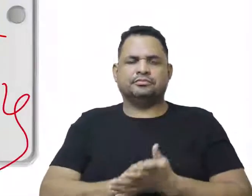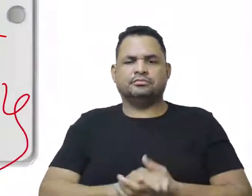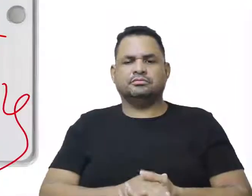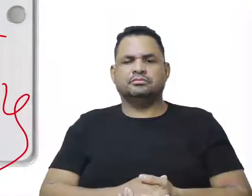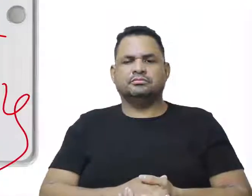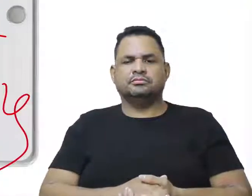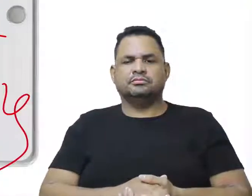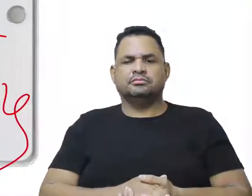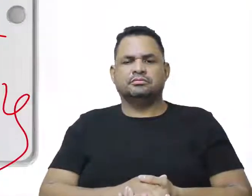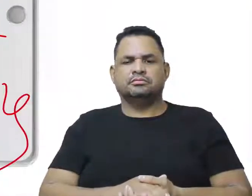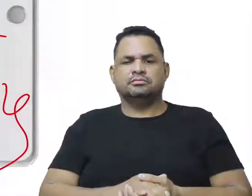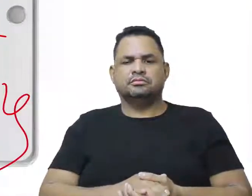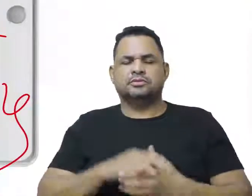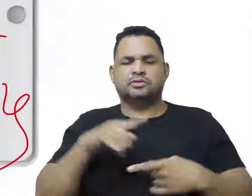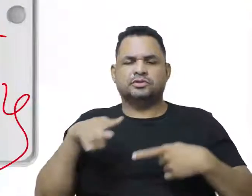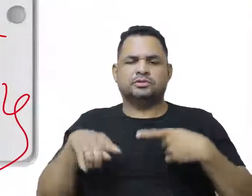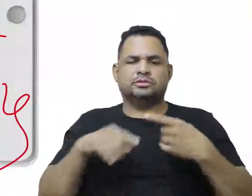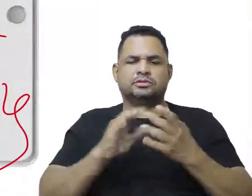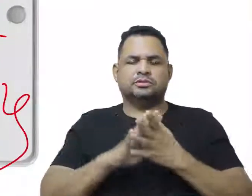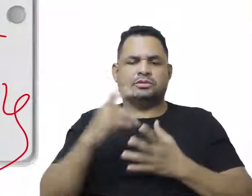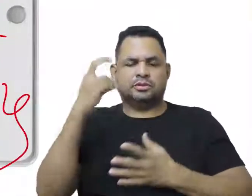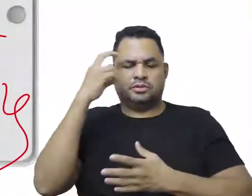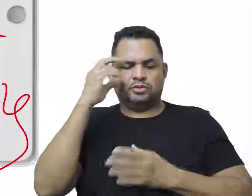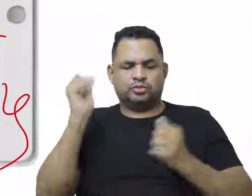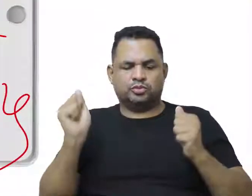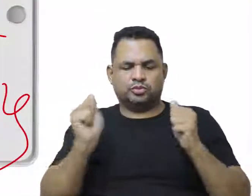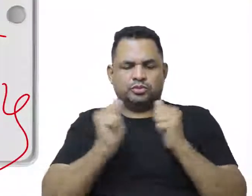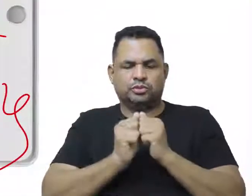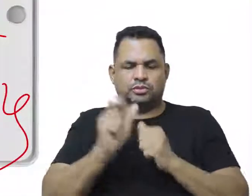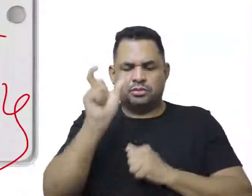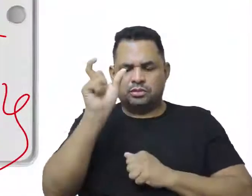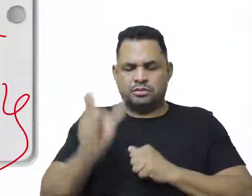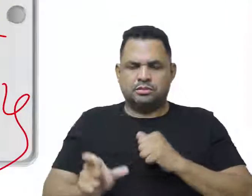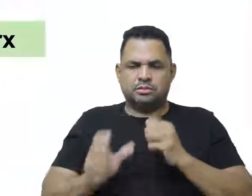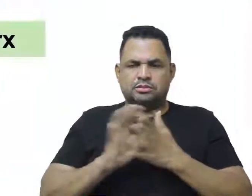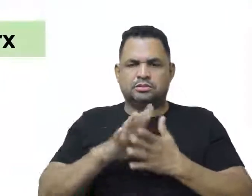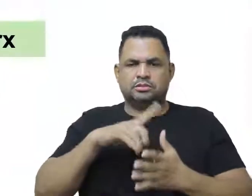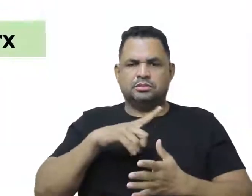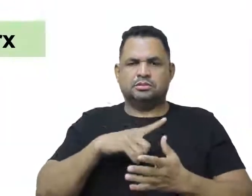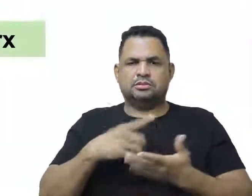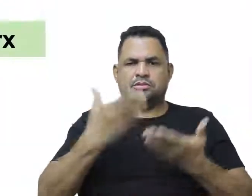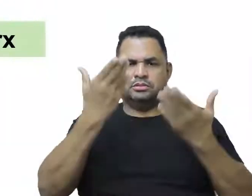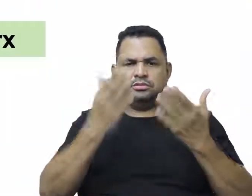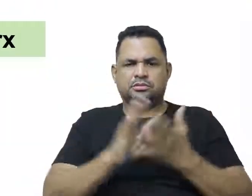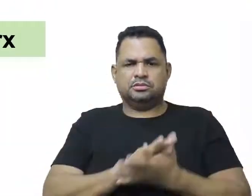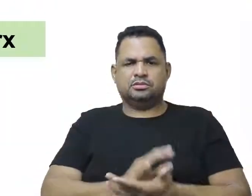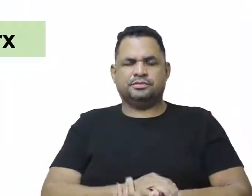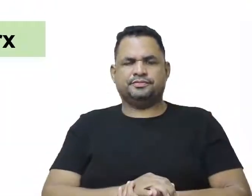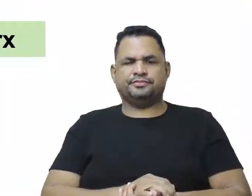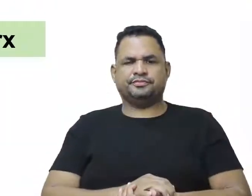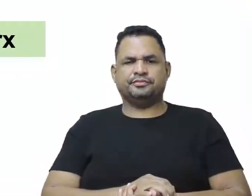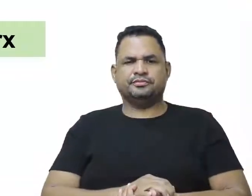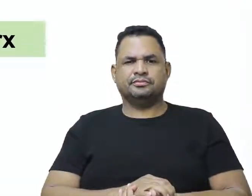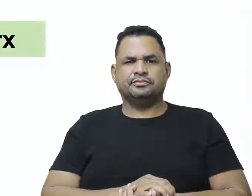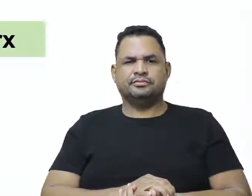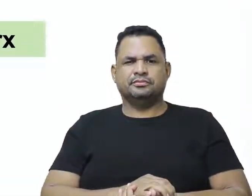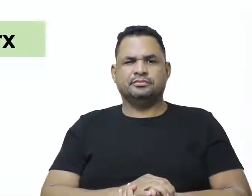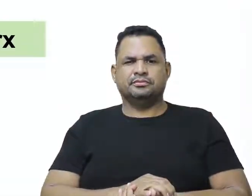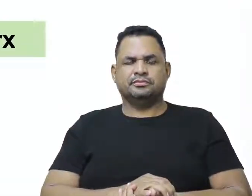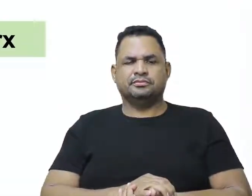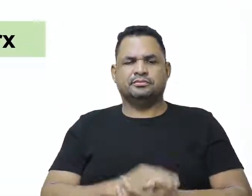sobre a função da cultura com a personalidade né então cada um aqui dando uma contribuição Tá certo